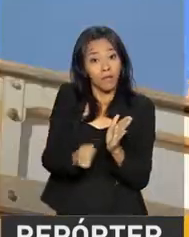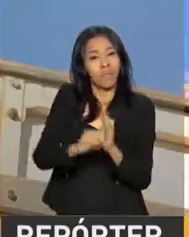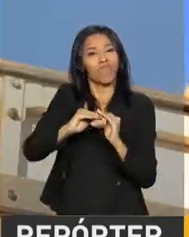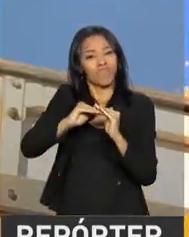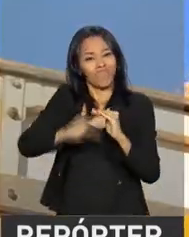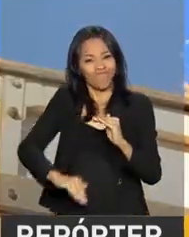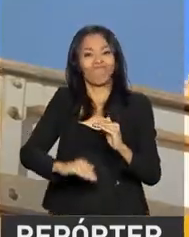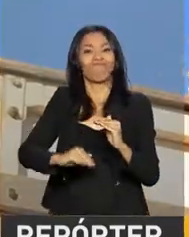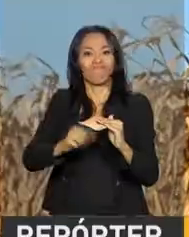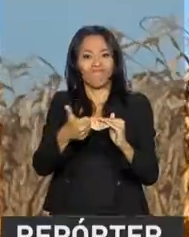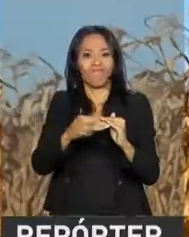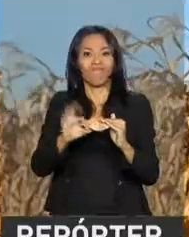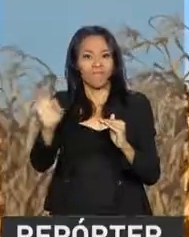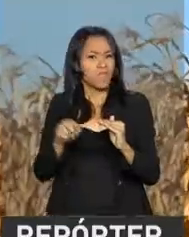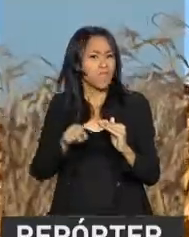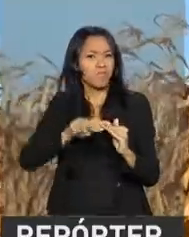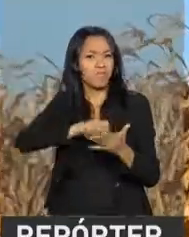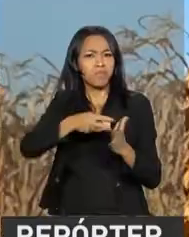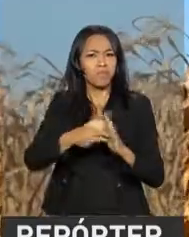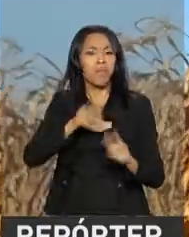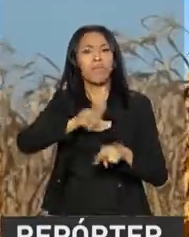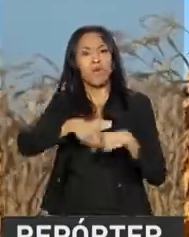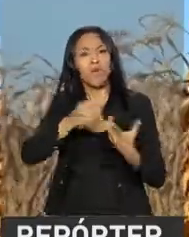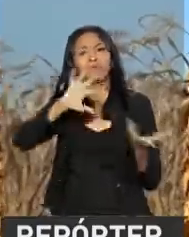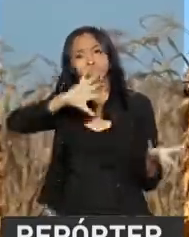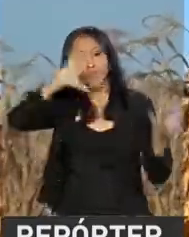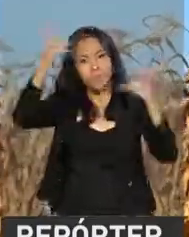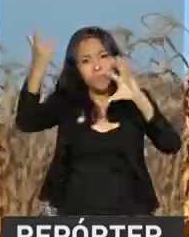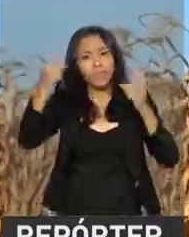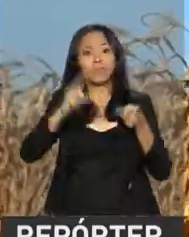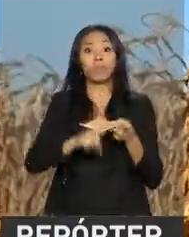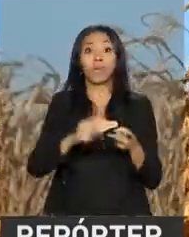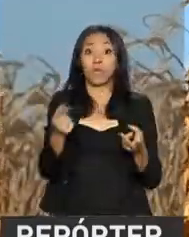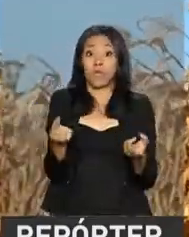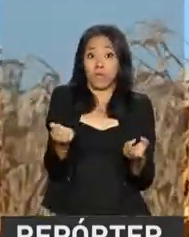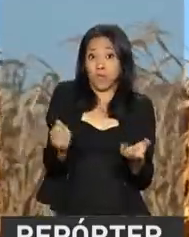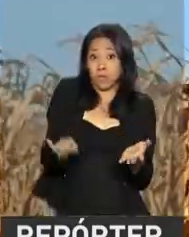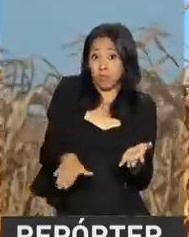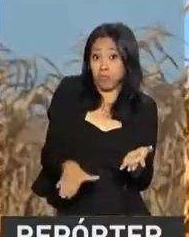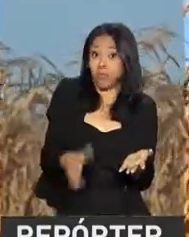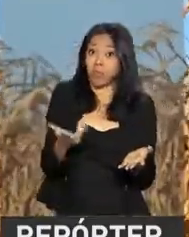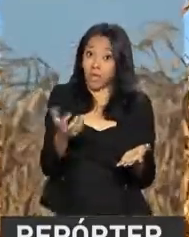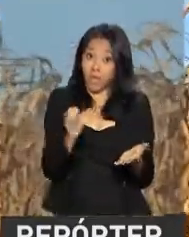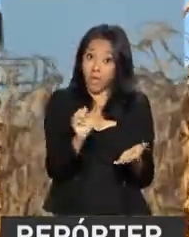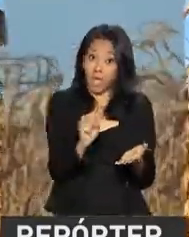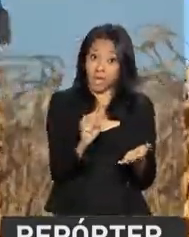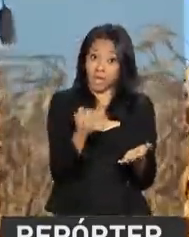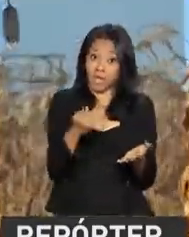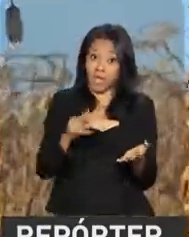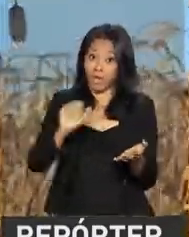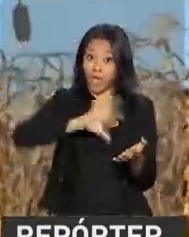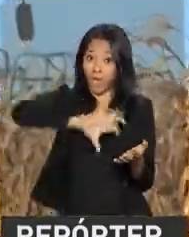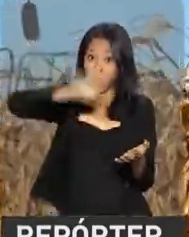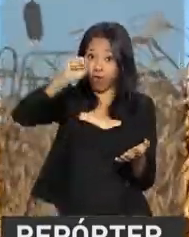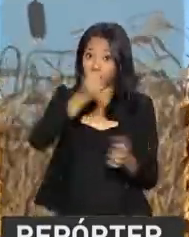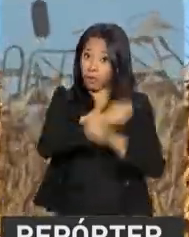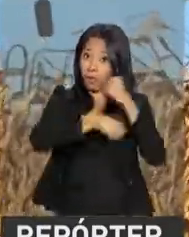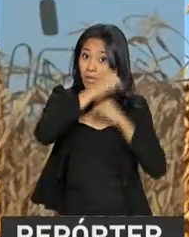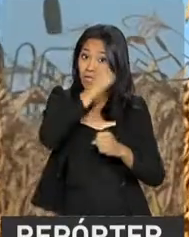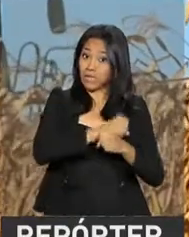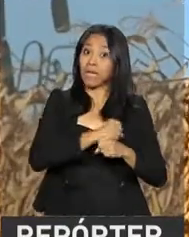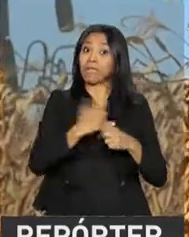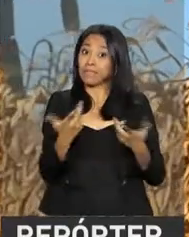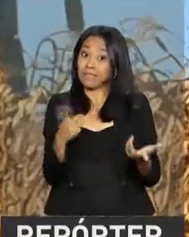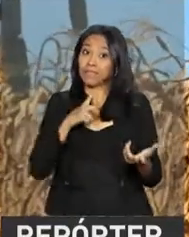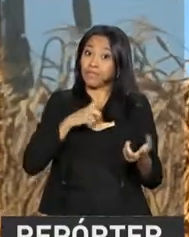a redução se deve a alterações climáticas e baixos preços já que a safra recorde do ano passado pesou sobre as cotações